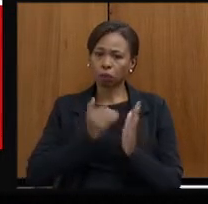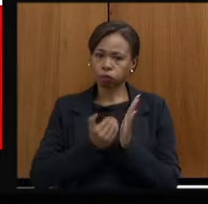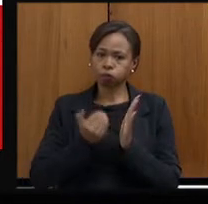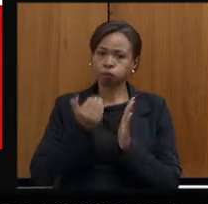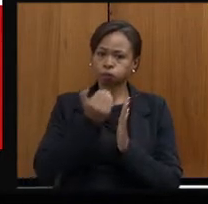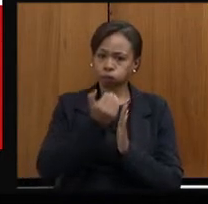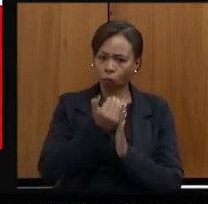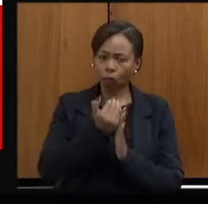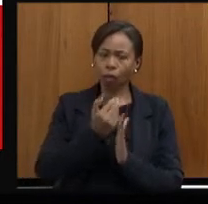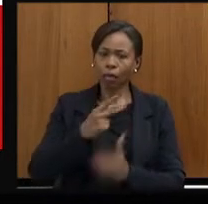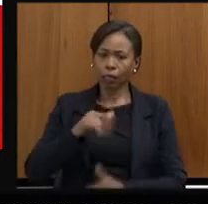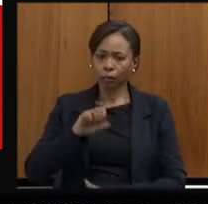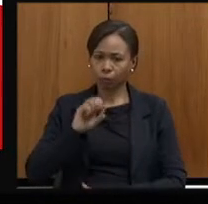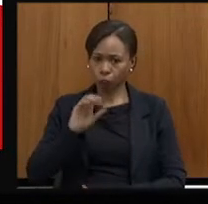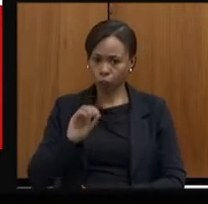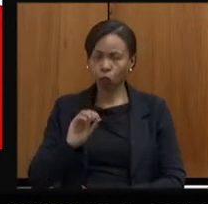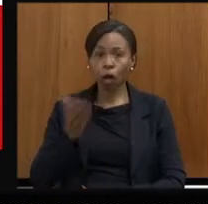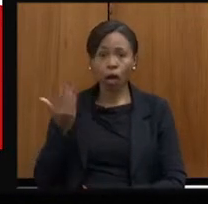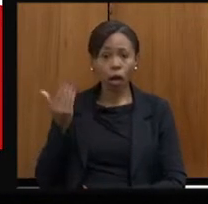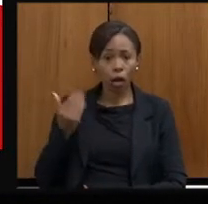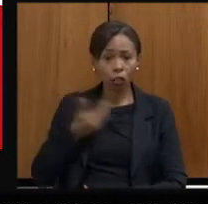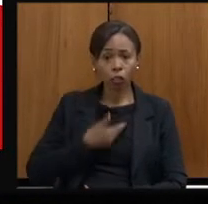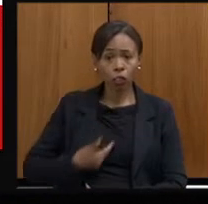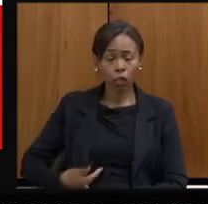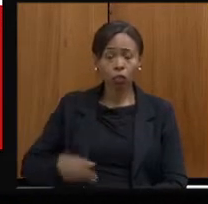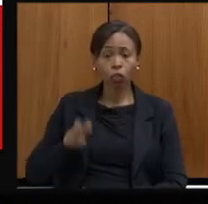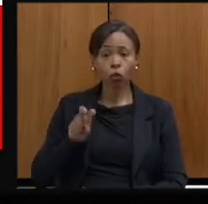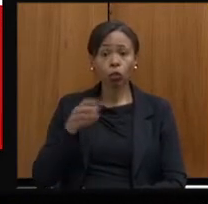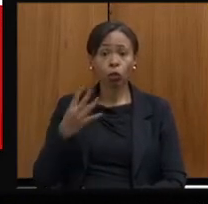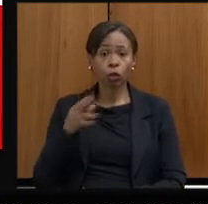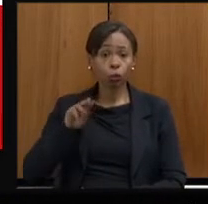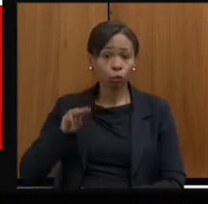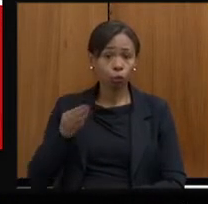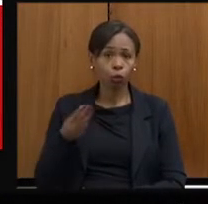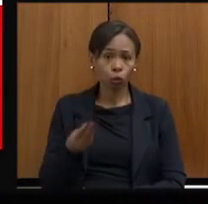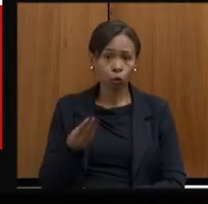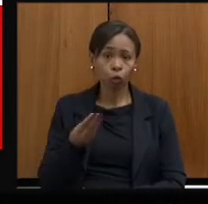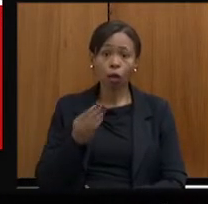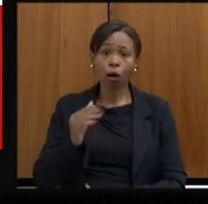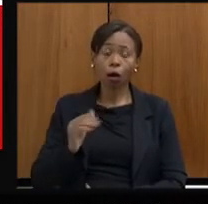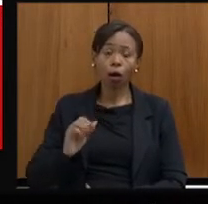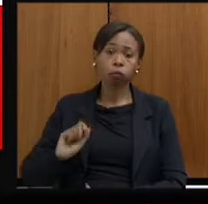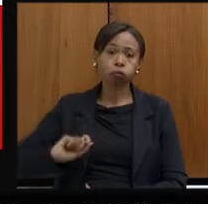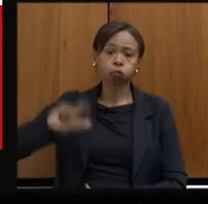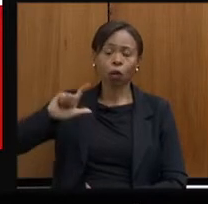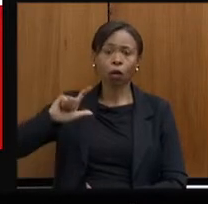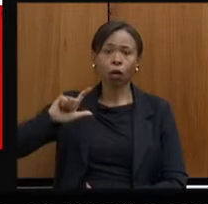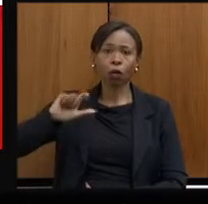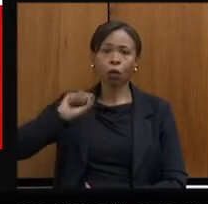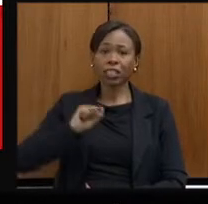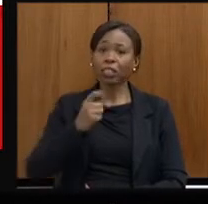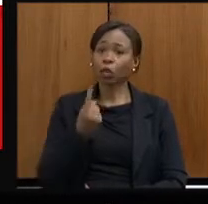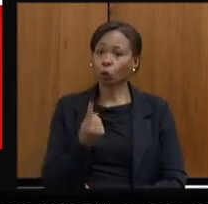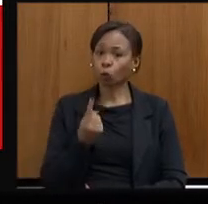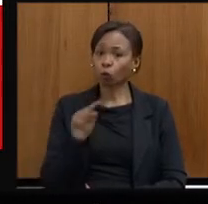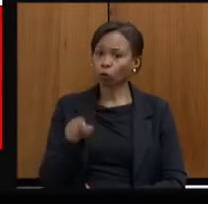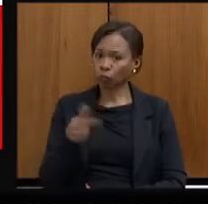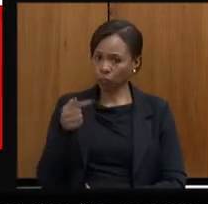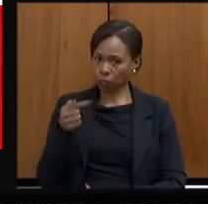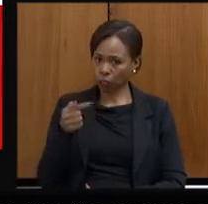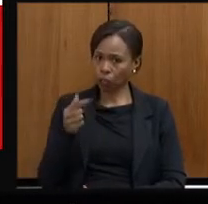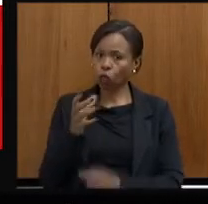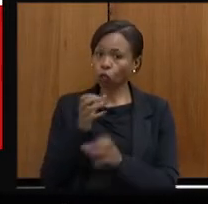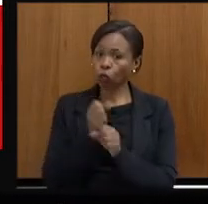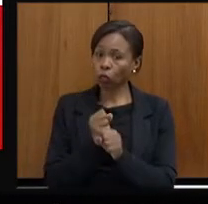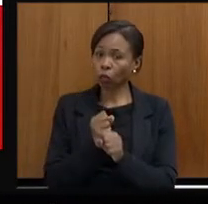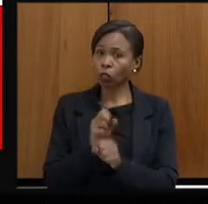desembolsava 54 milhões, foi para 81,7, isso representando um aumento de 51,2%.